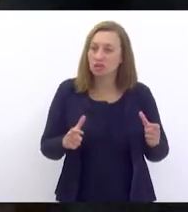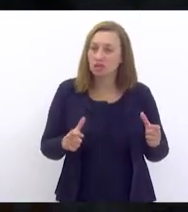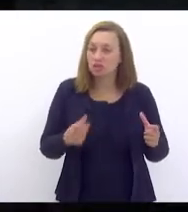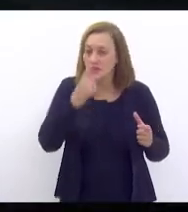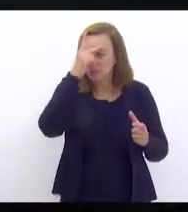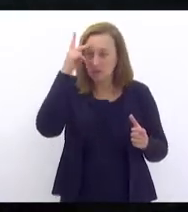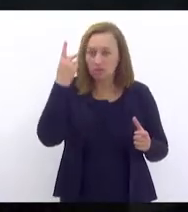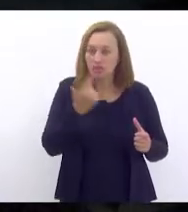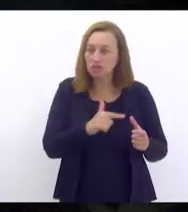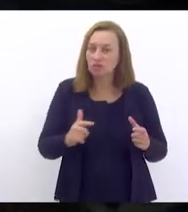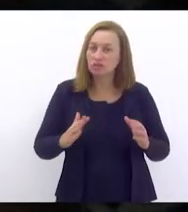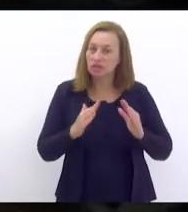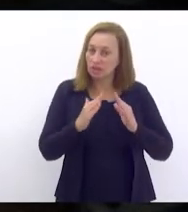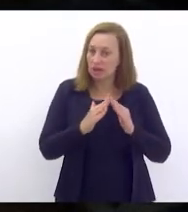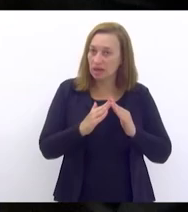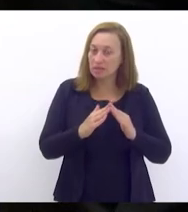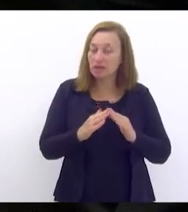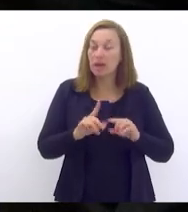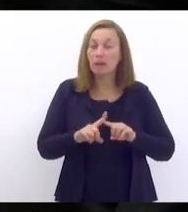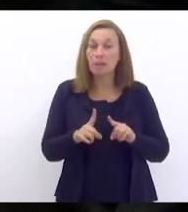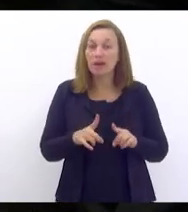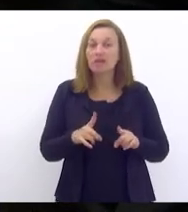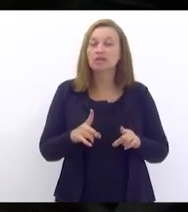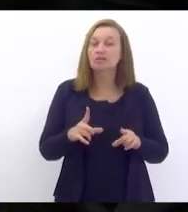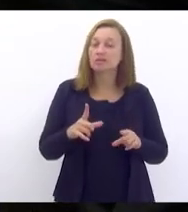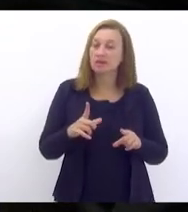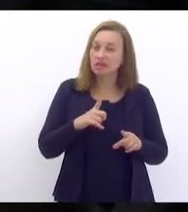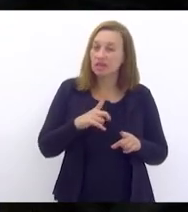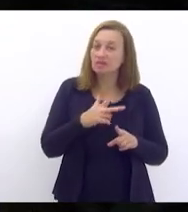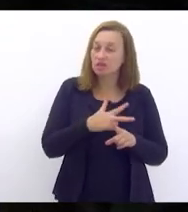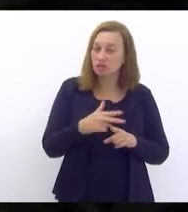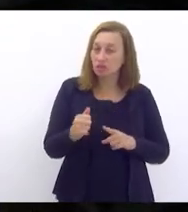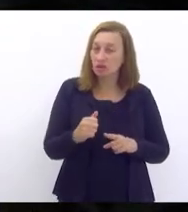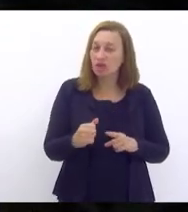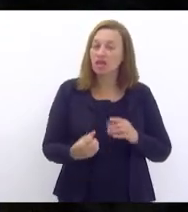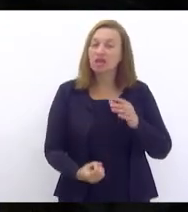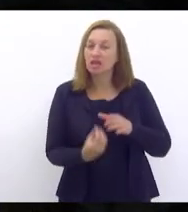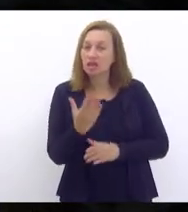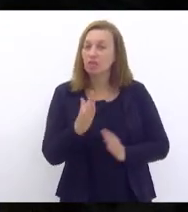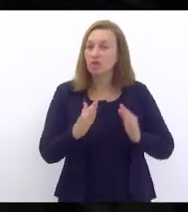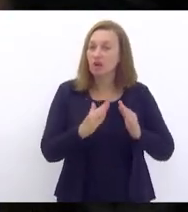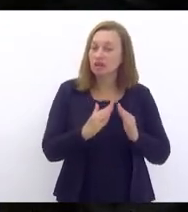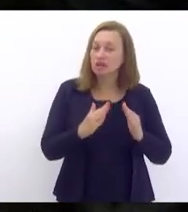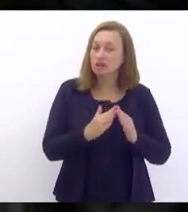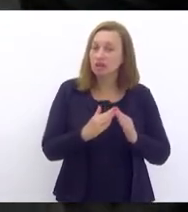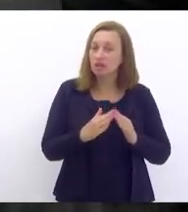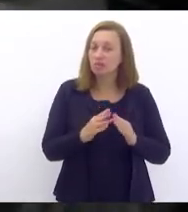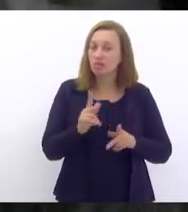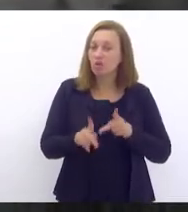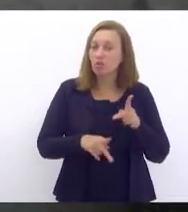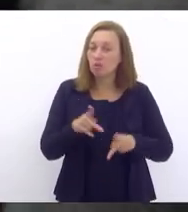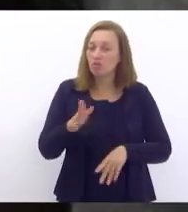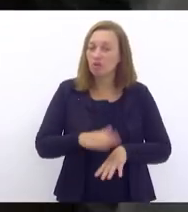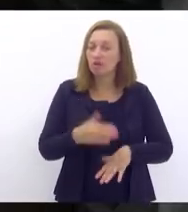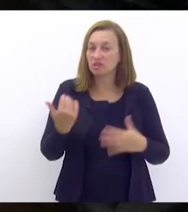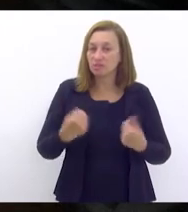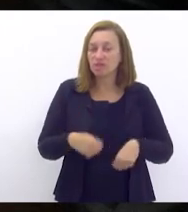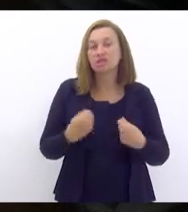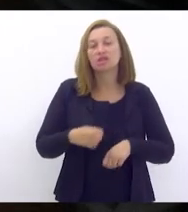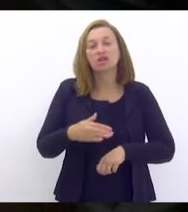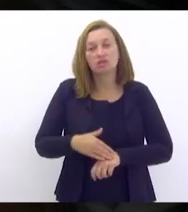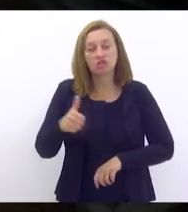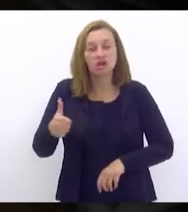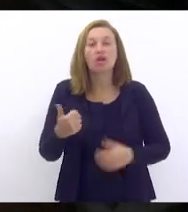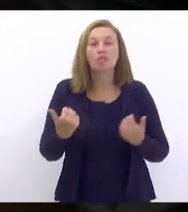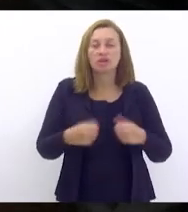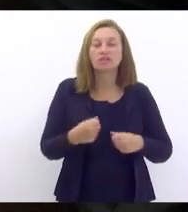Mas, para a gente combater o déficit habitacional, criar moradia popular para quem mais precisa, com dignidade, a